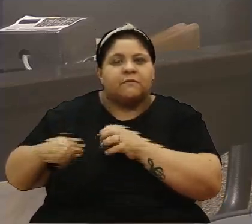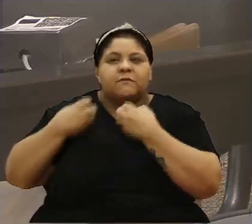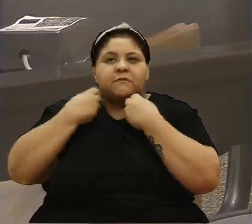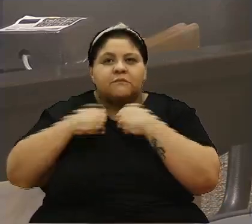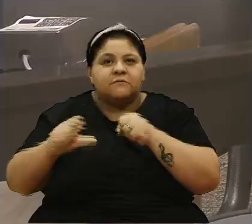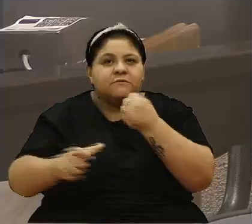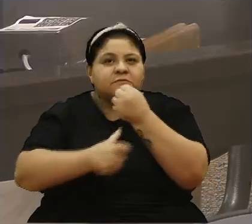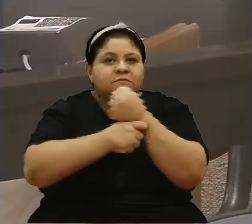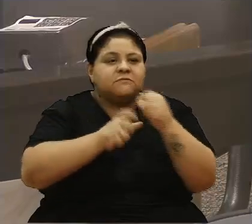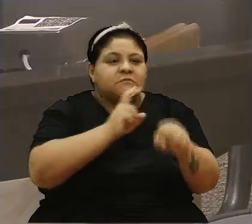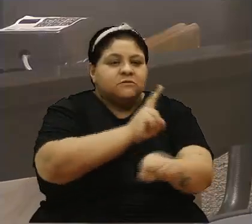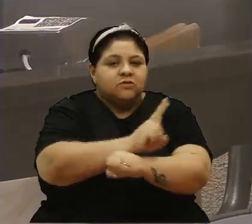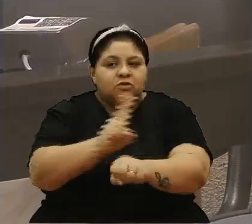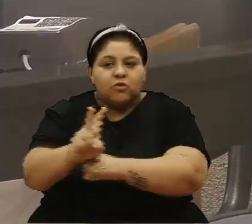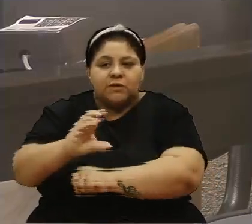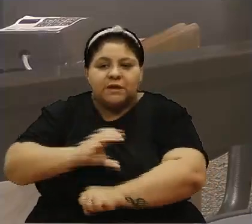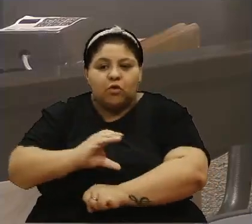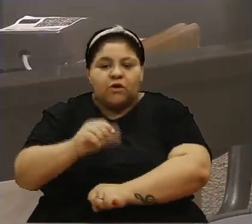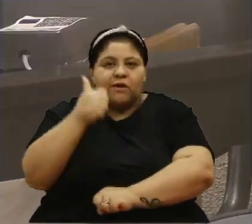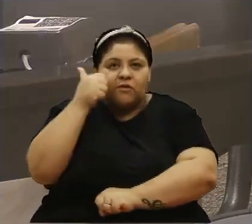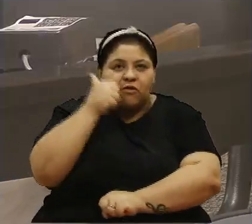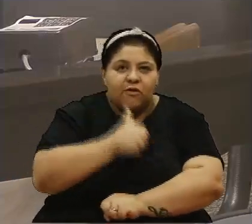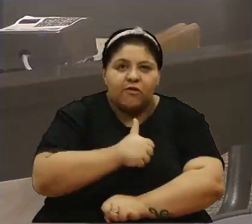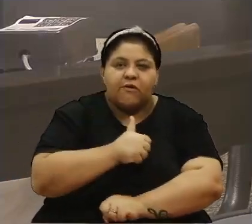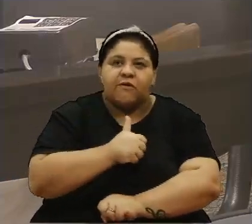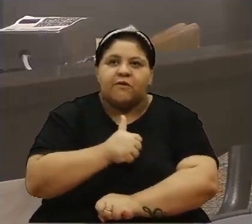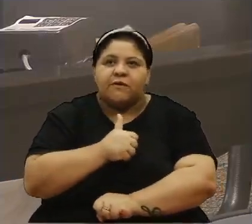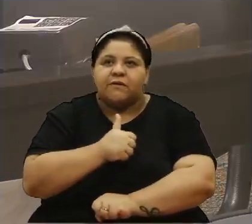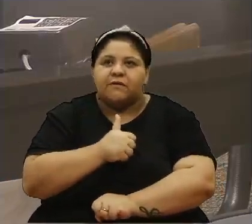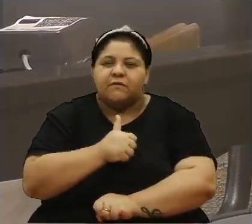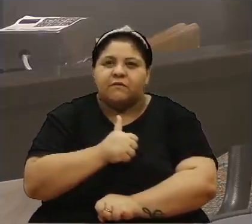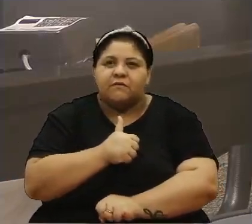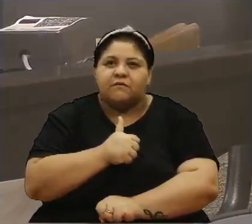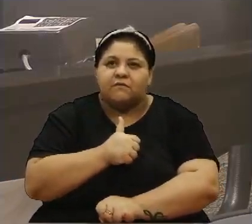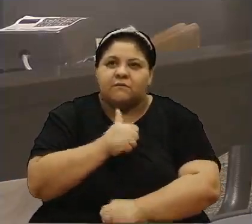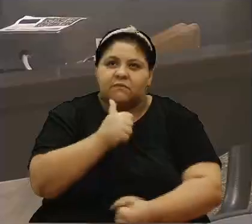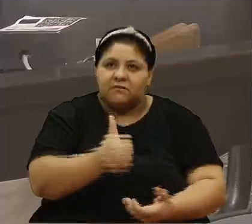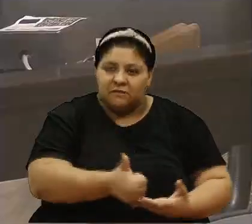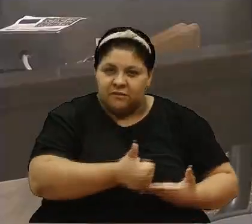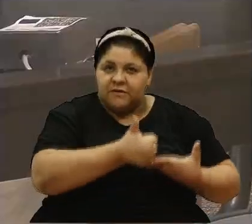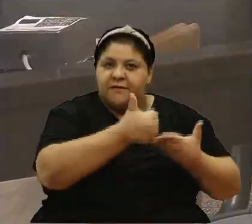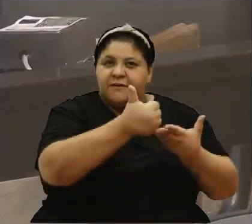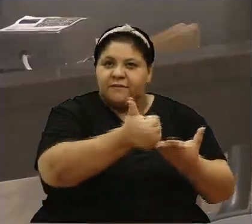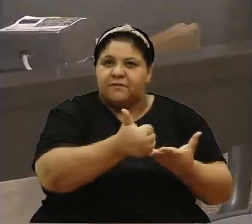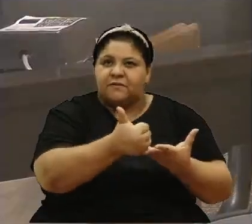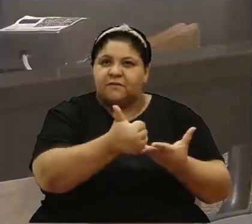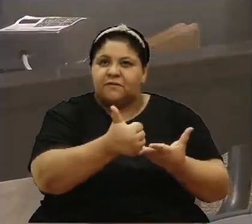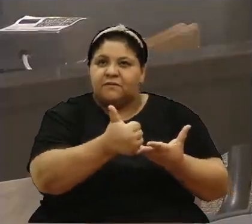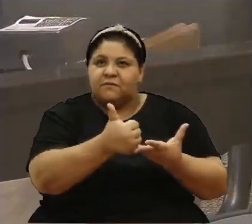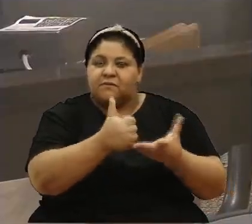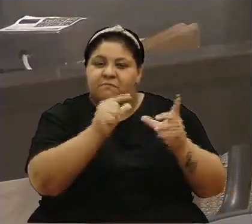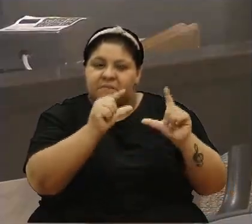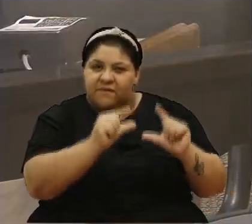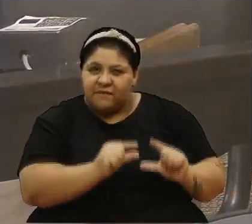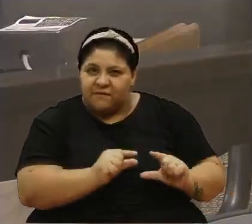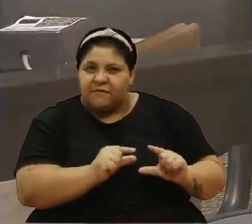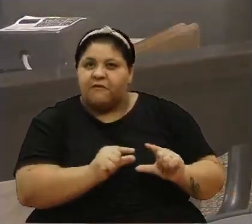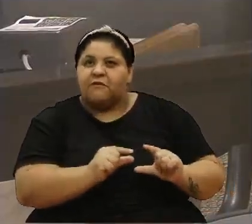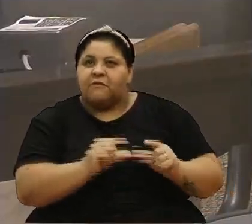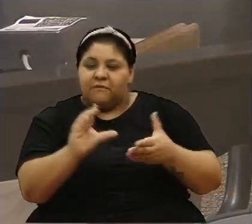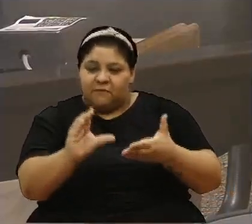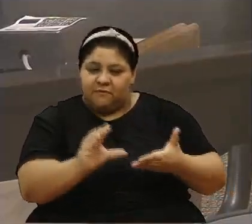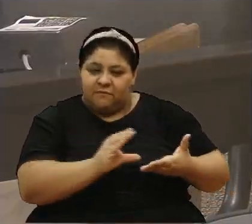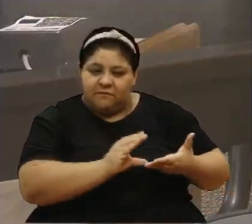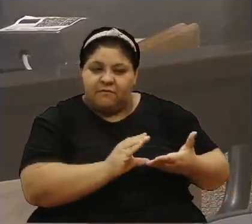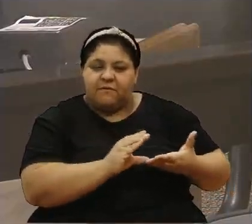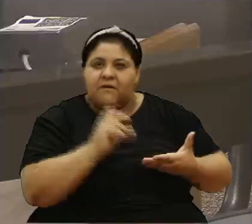que cuida da Coordenadoria da Mulher, com esse apoio mínimo, minúsculo, em questão de recursos, é